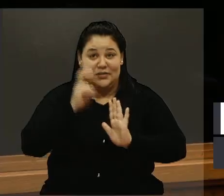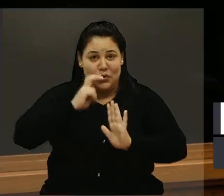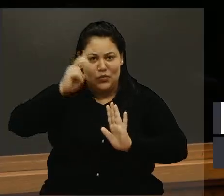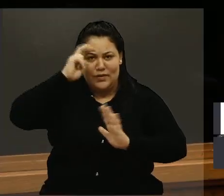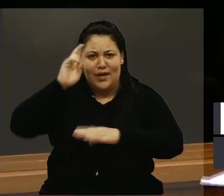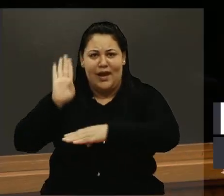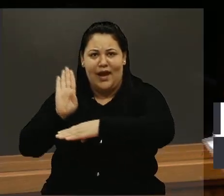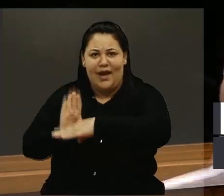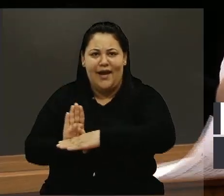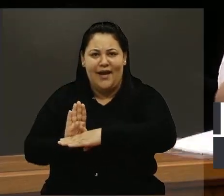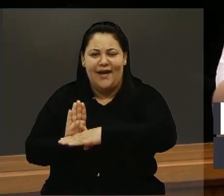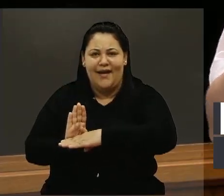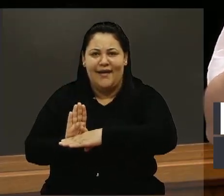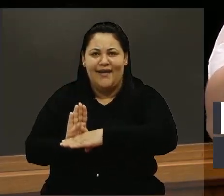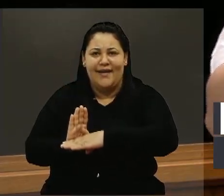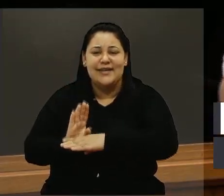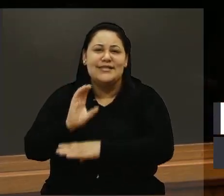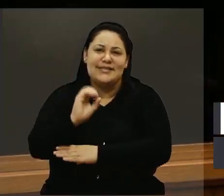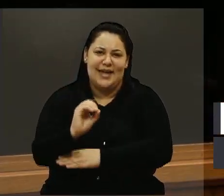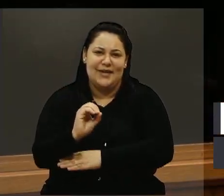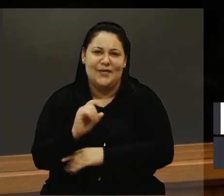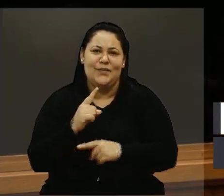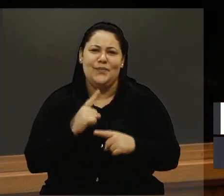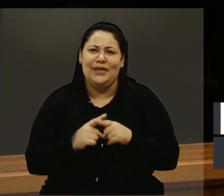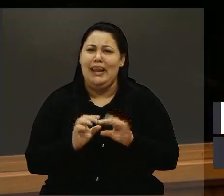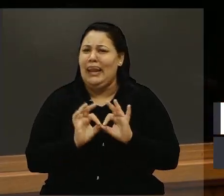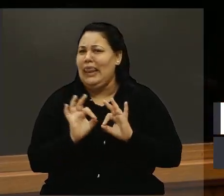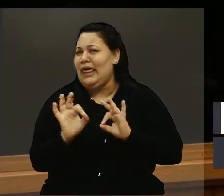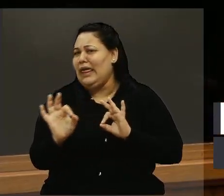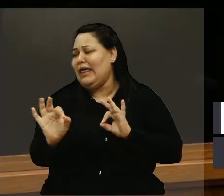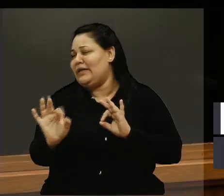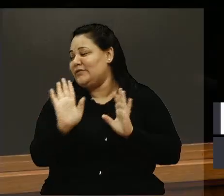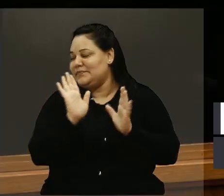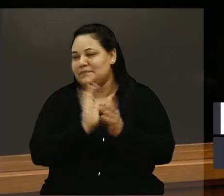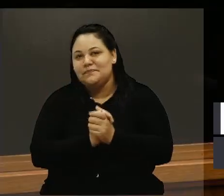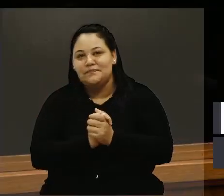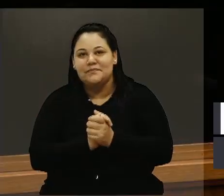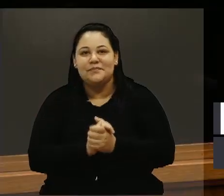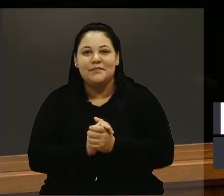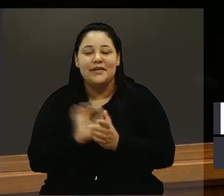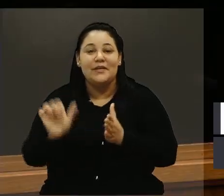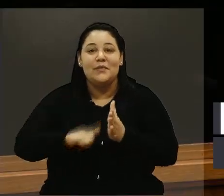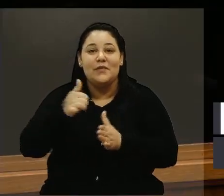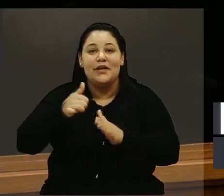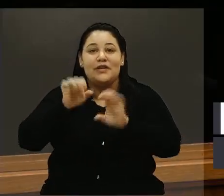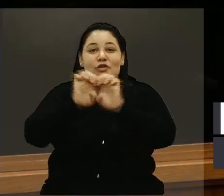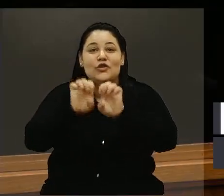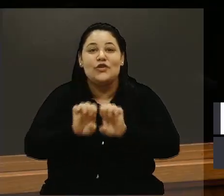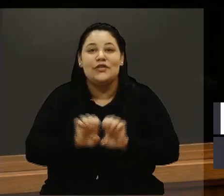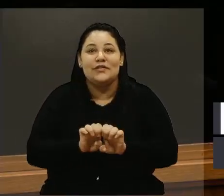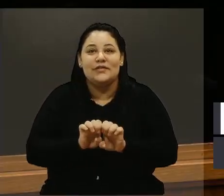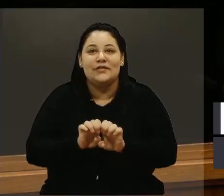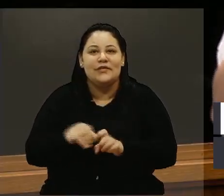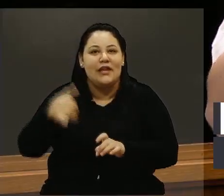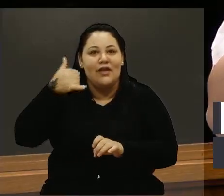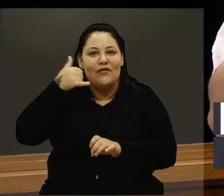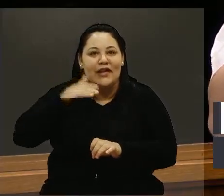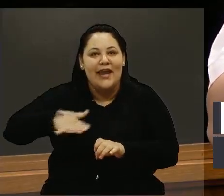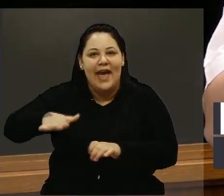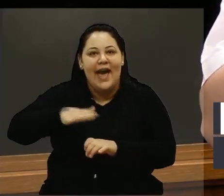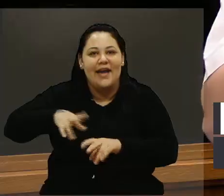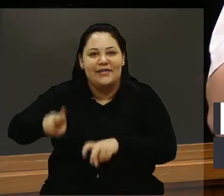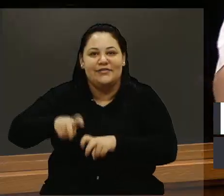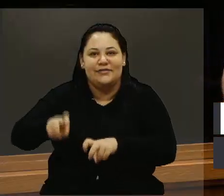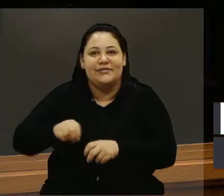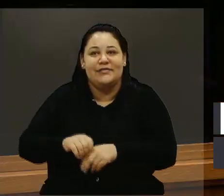Maesa. Esse aqui eu vou dar nota 0, porque está bem distante ainda. Executar melhorias de infraestrutura com telefonia na área rural. Lá em